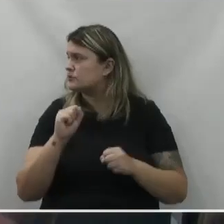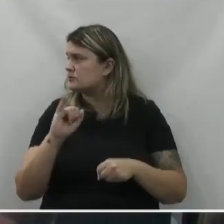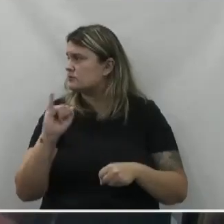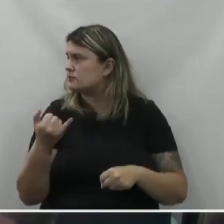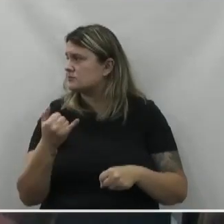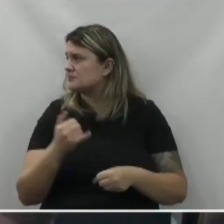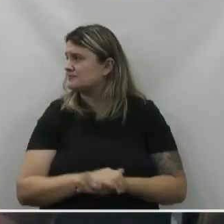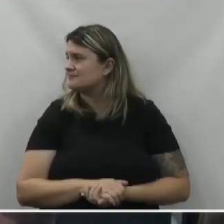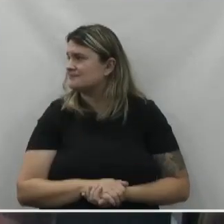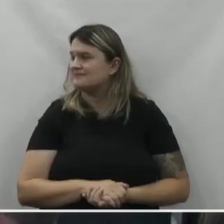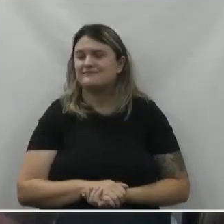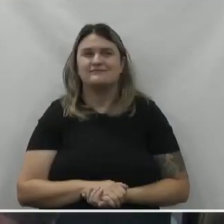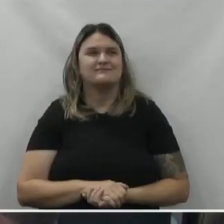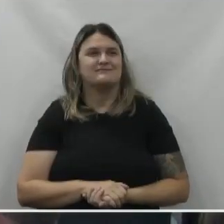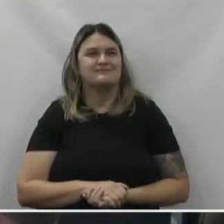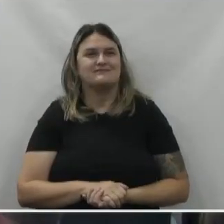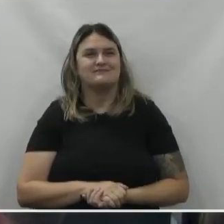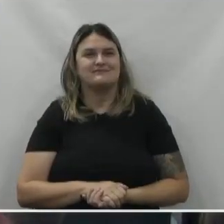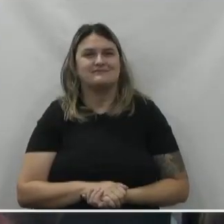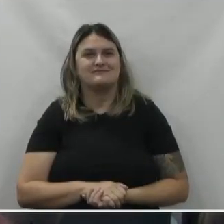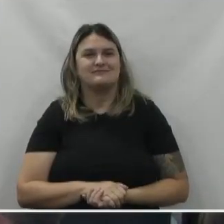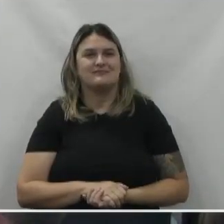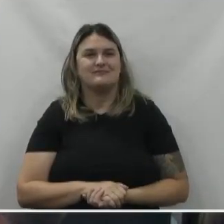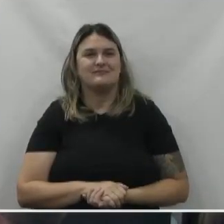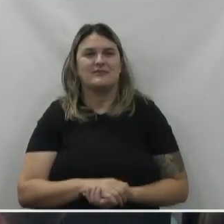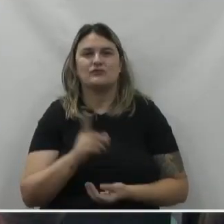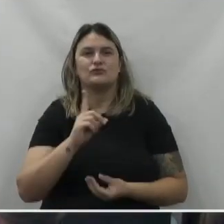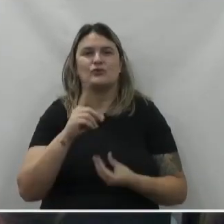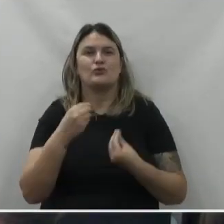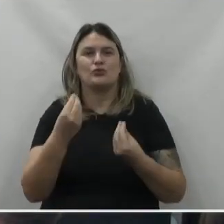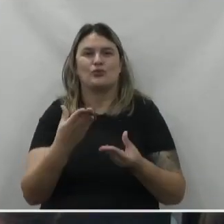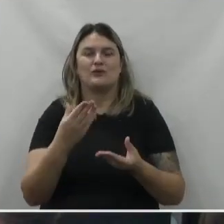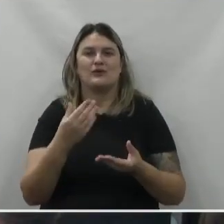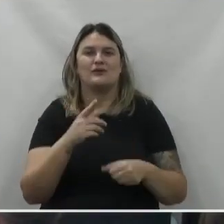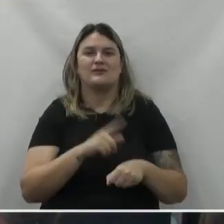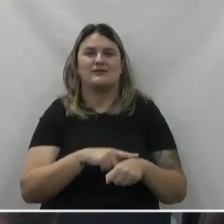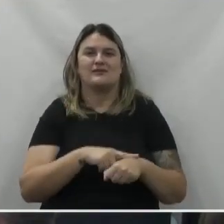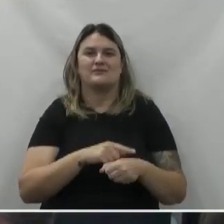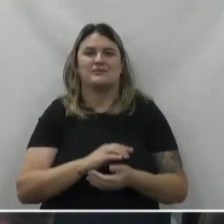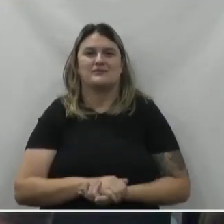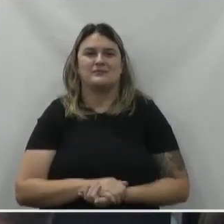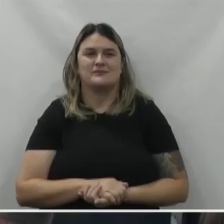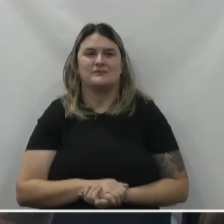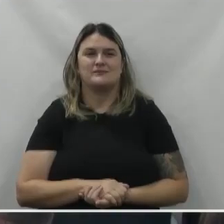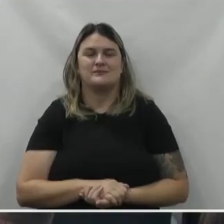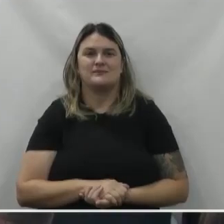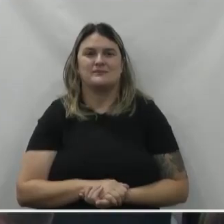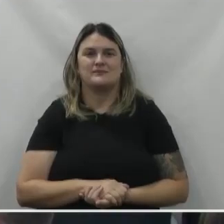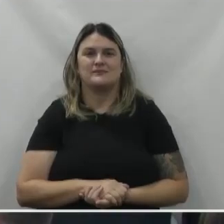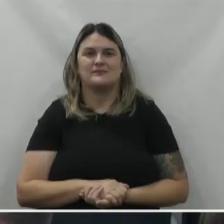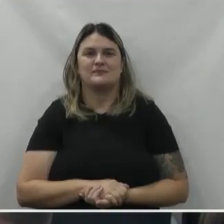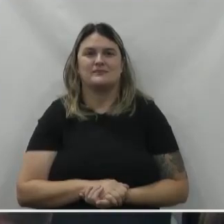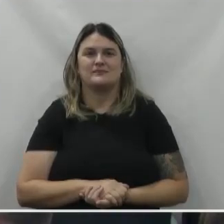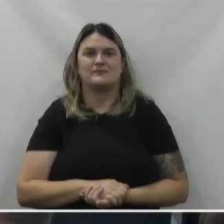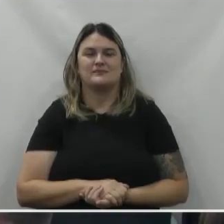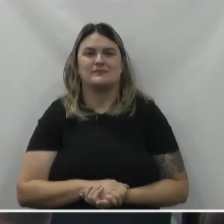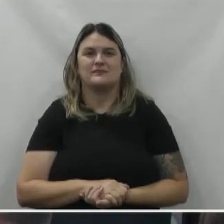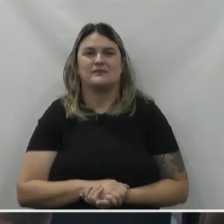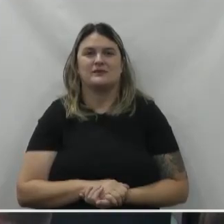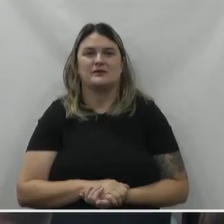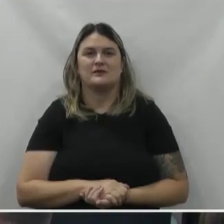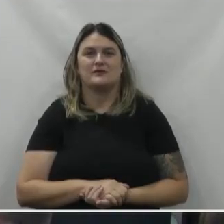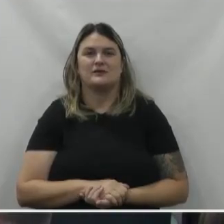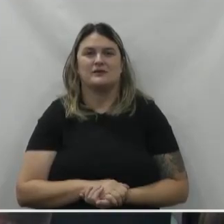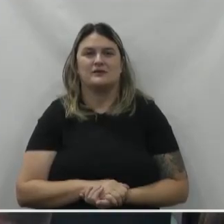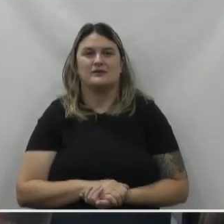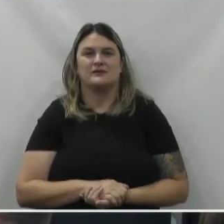parte aí Não. a respeito? Não dou, não. Não, tá ok. É Tá que eu suspeitei a tendência aí dos nobres edis. Tudo bem. Tem uma parte,